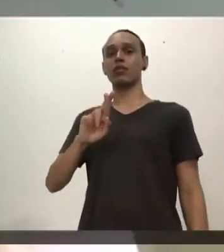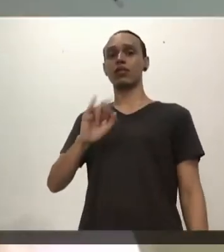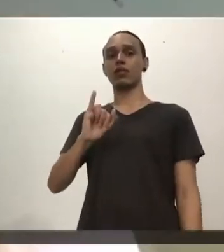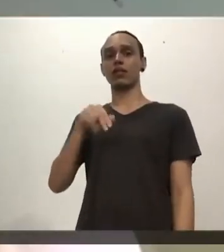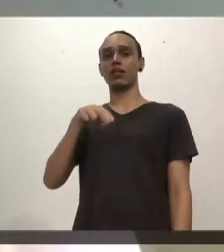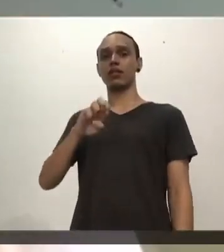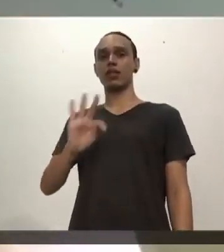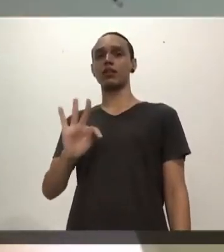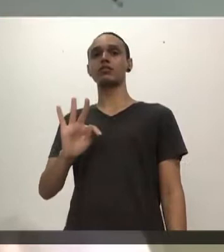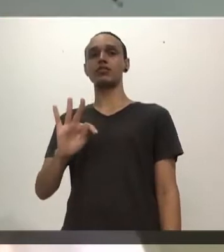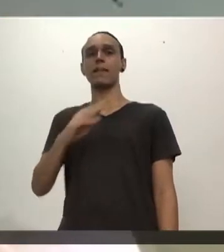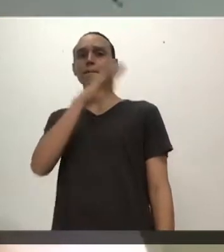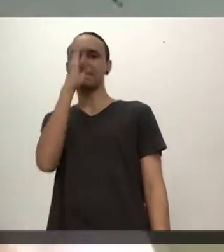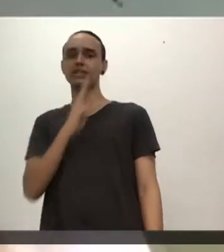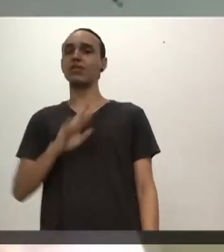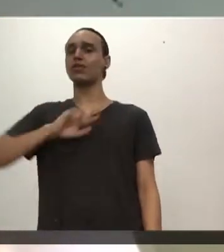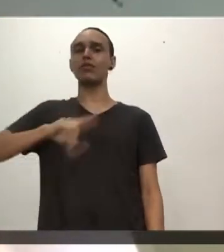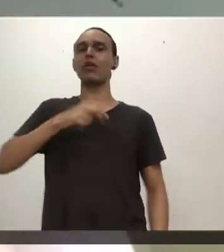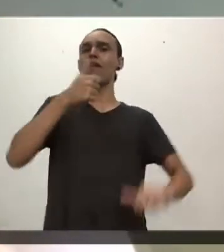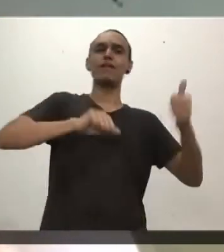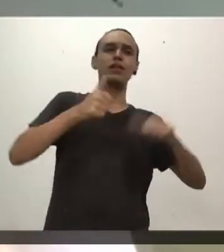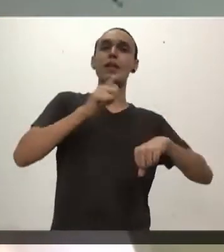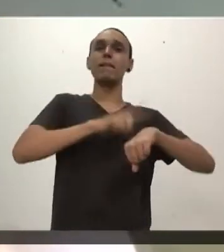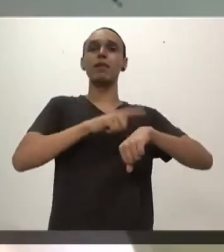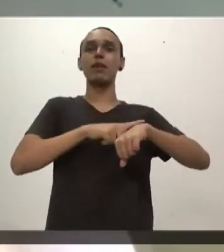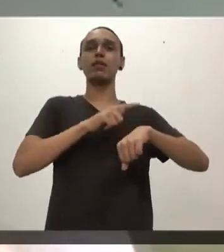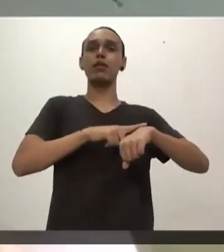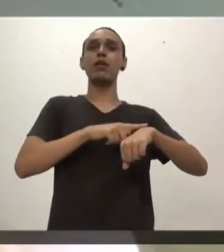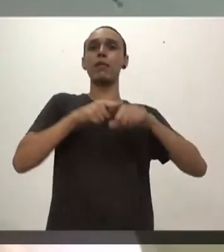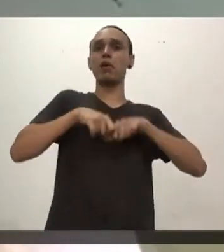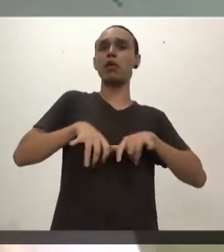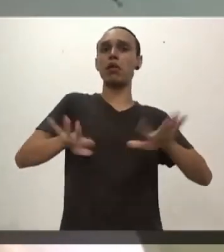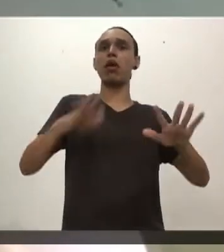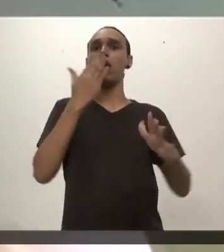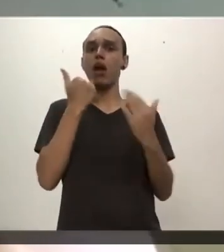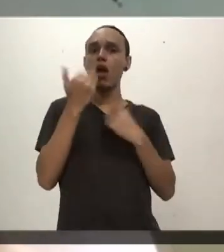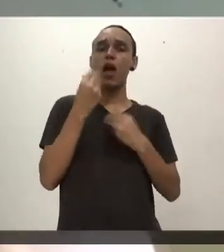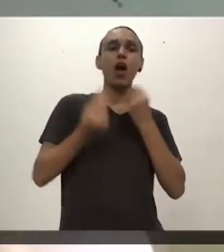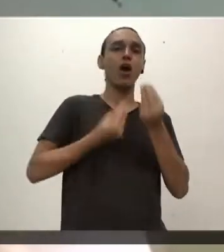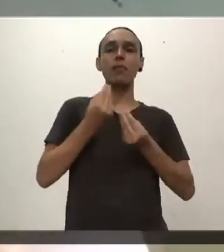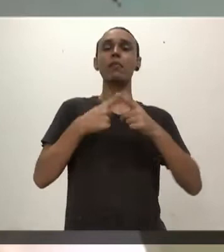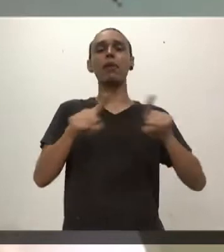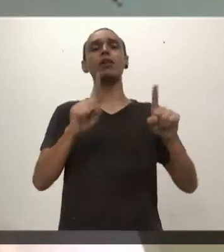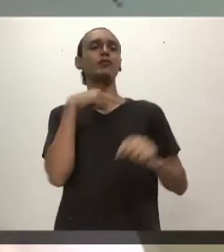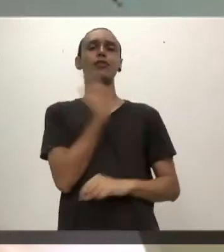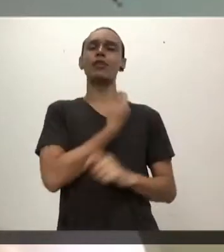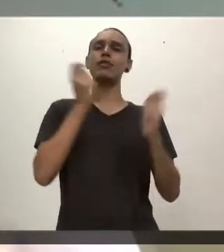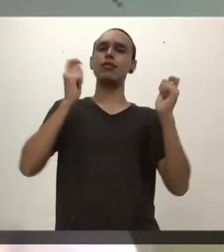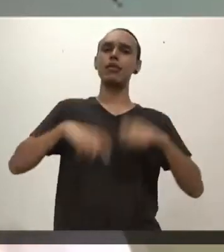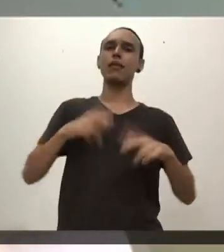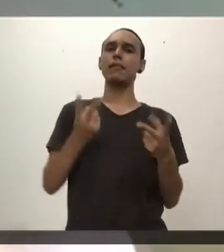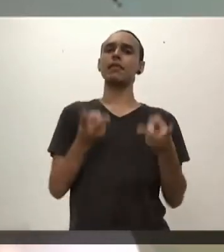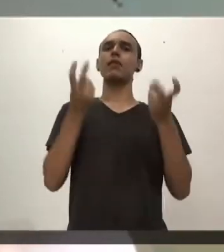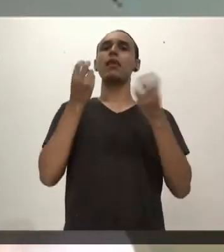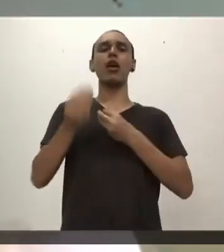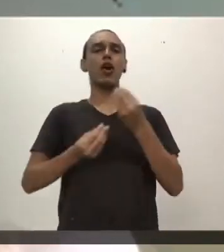Brasil avaliar, né, a alimentação durante a pandemia, a gente teve a oportunidade de verificar